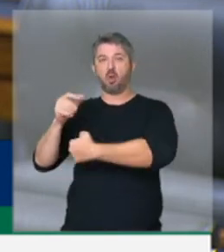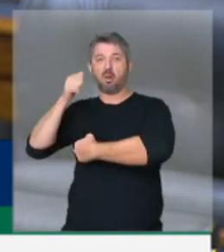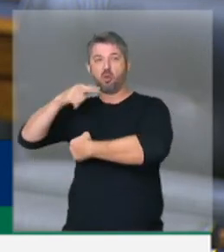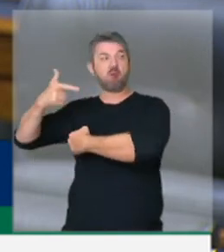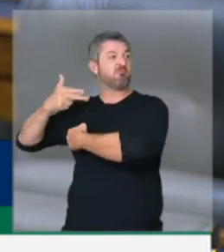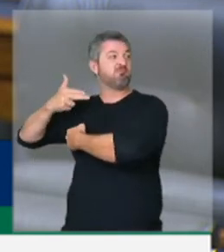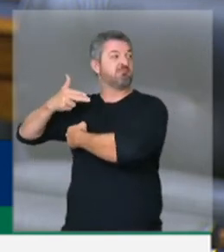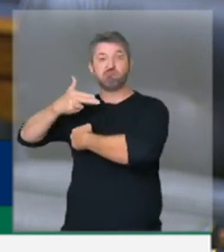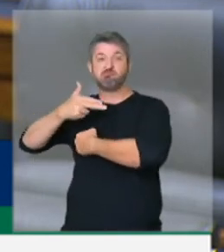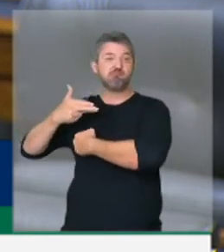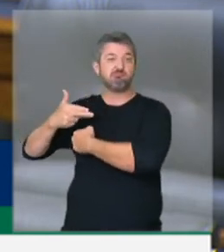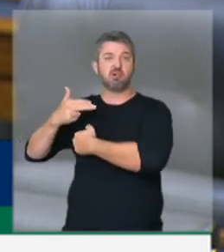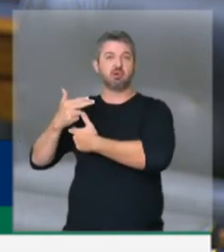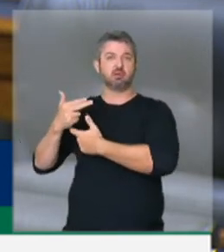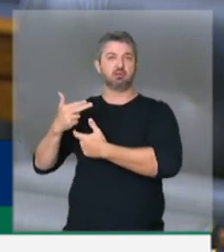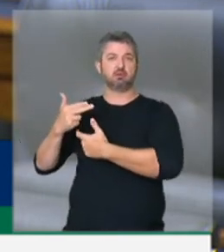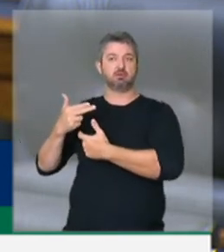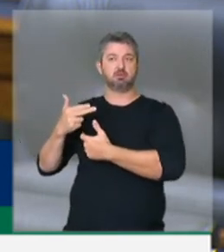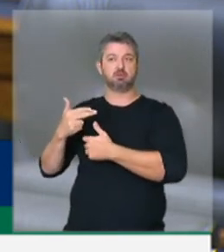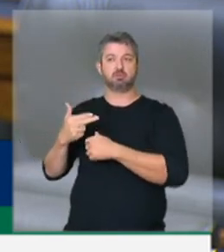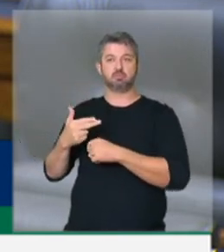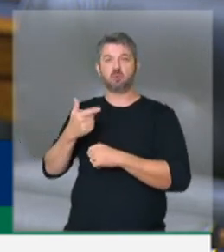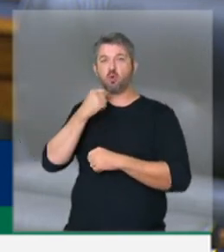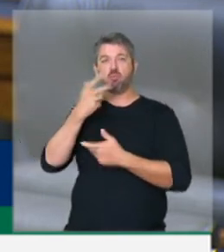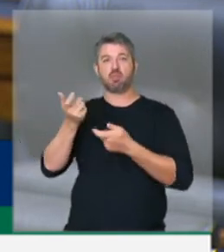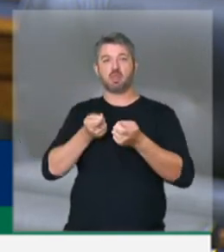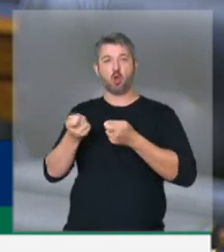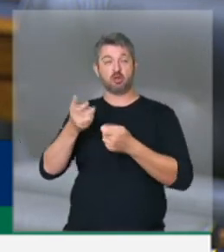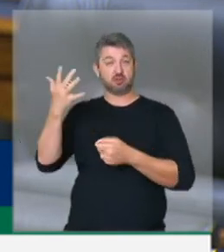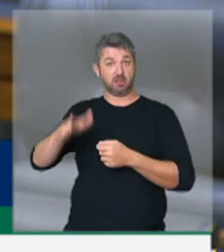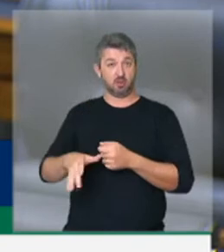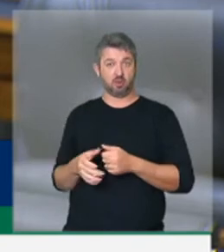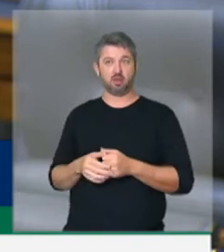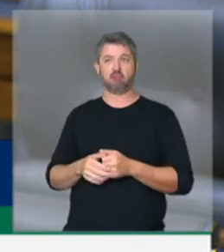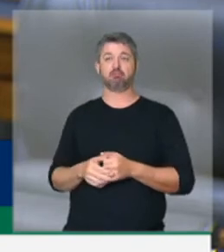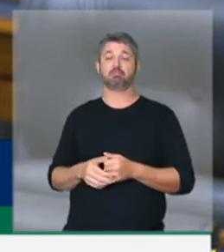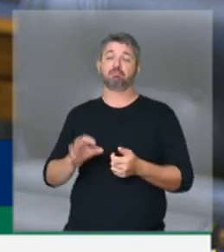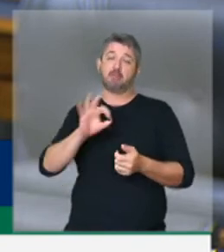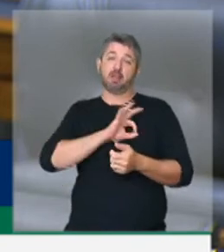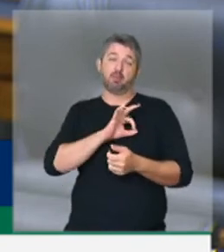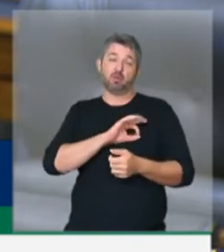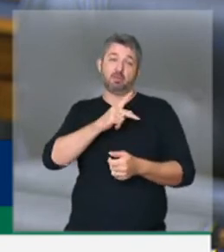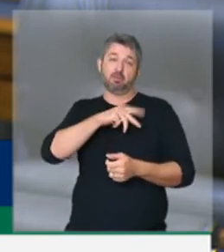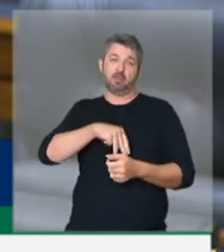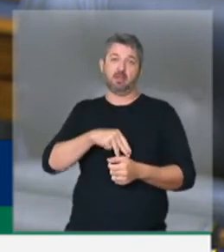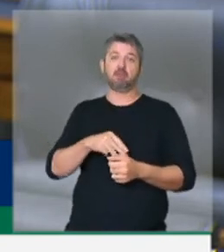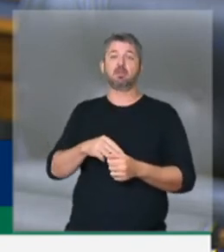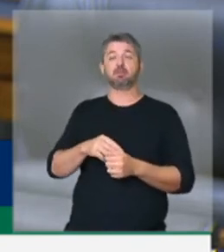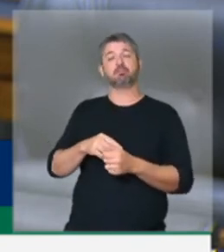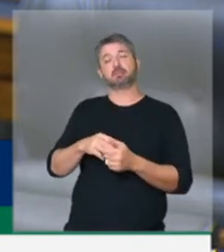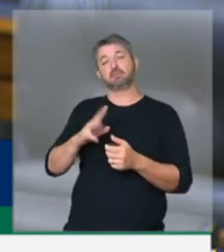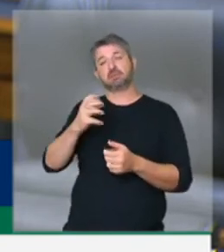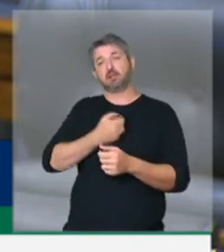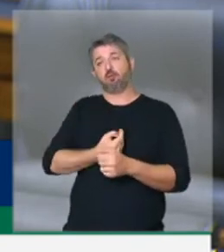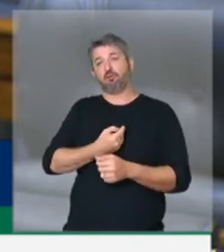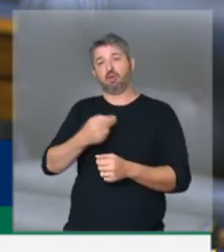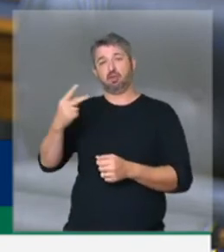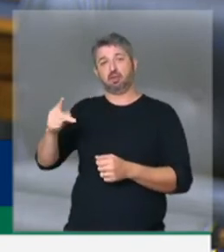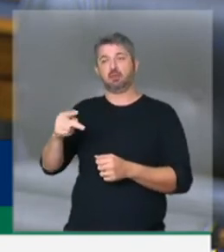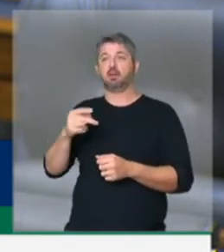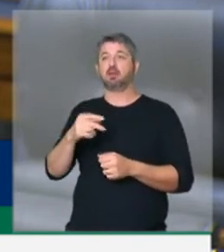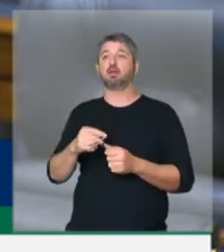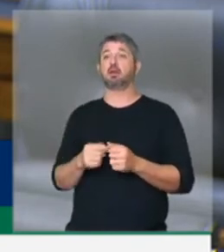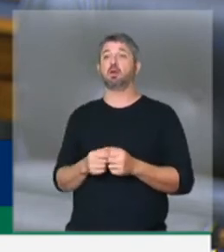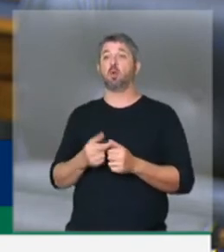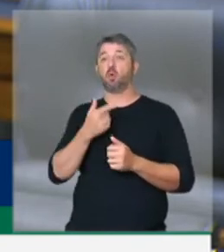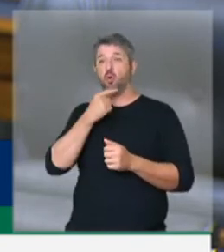de escudo humano. O bandido não quis negociar e a Polícia Militar salvou a vida, levando o bandido, e o bandido